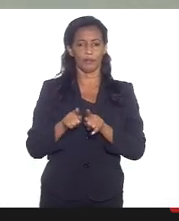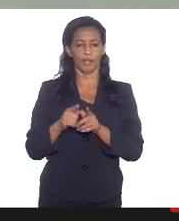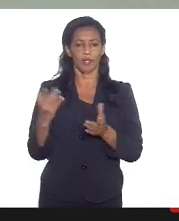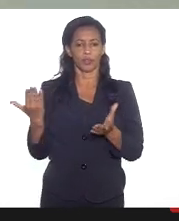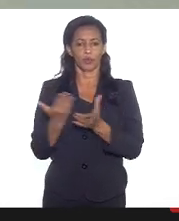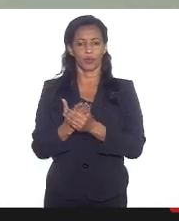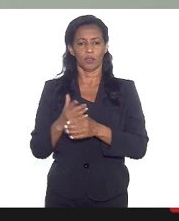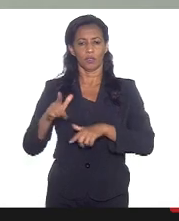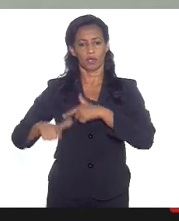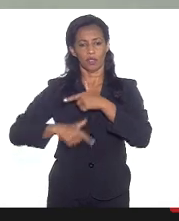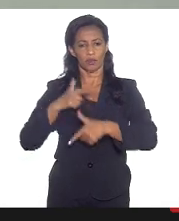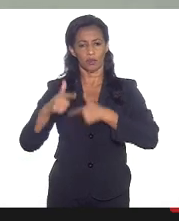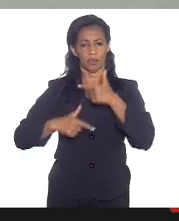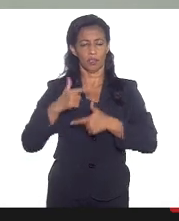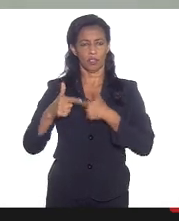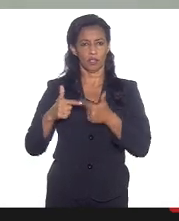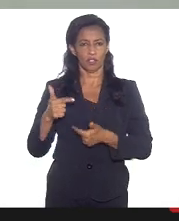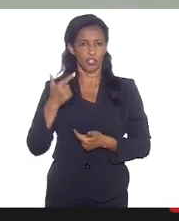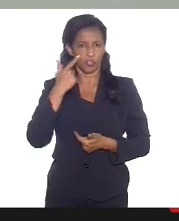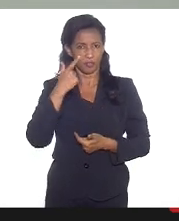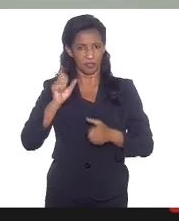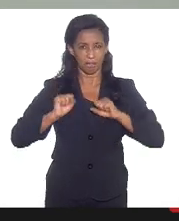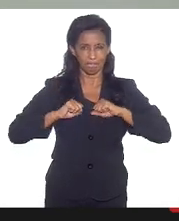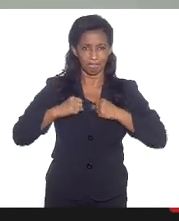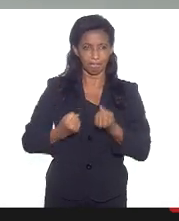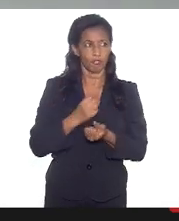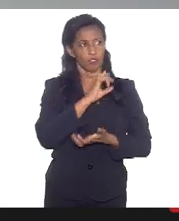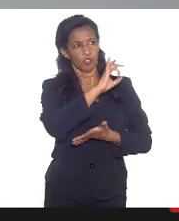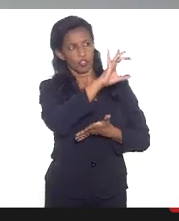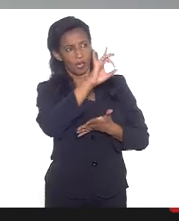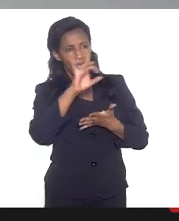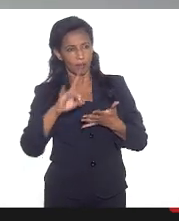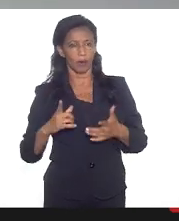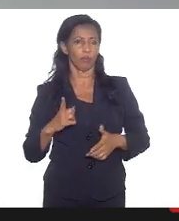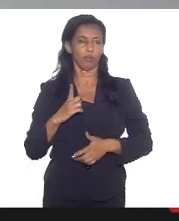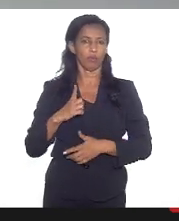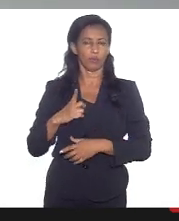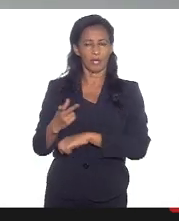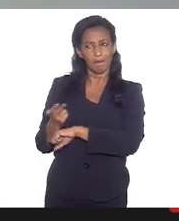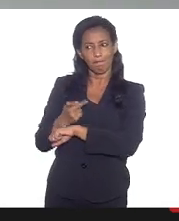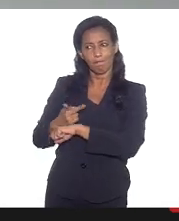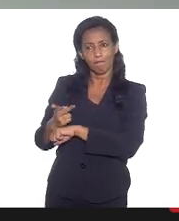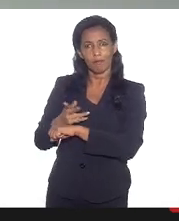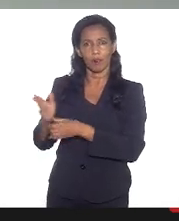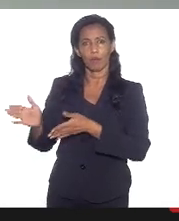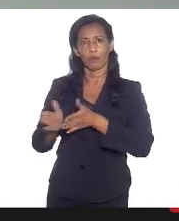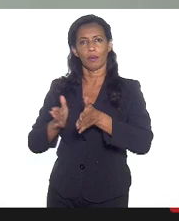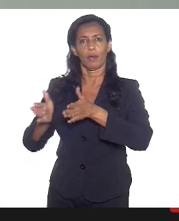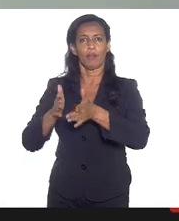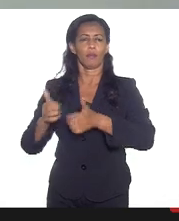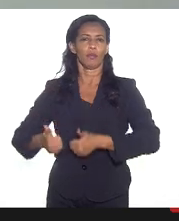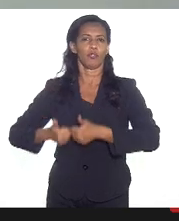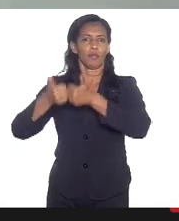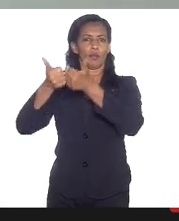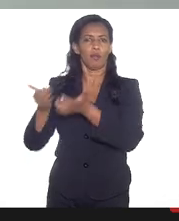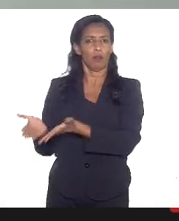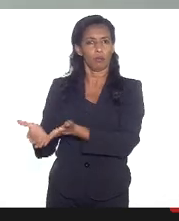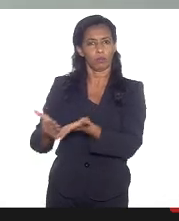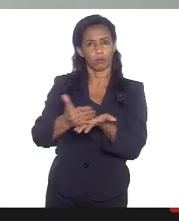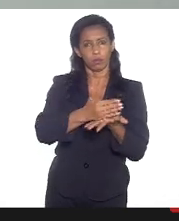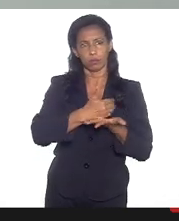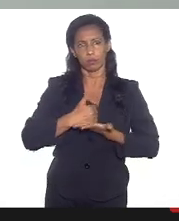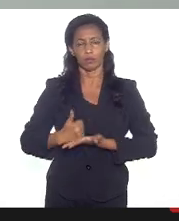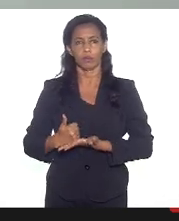que a gente trabalha, a gente vê o espírito público, o empenho que cada um deles tem em buscar soluções de melhorar a arrecadação, né,